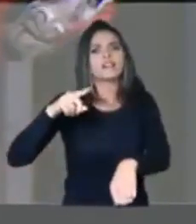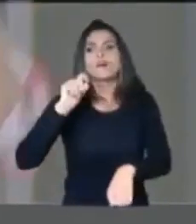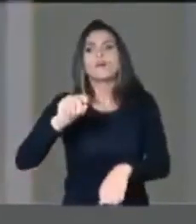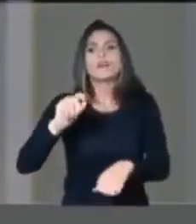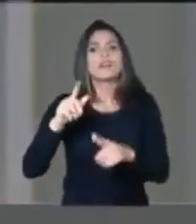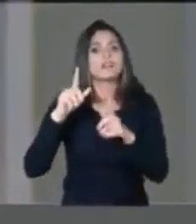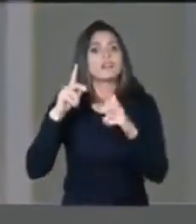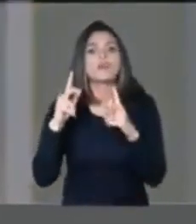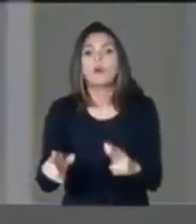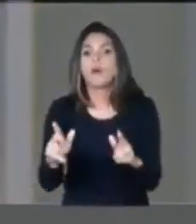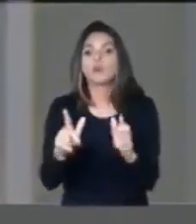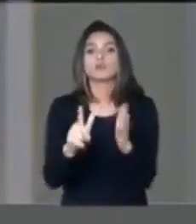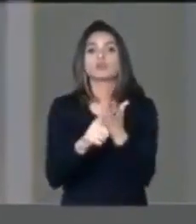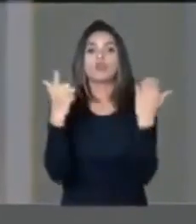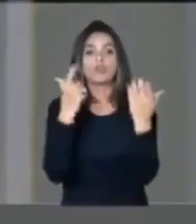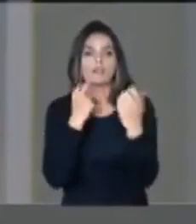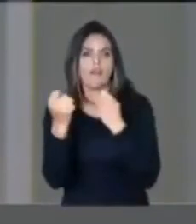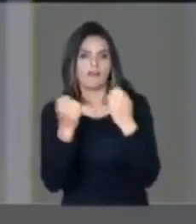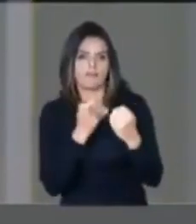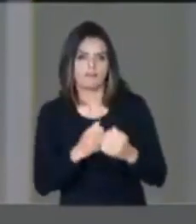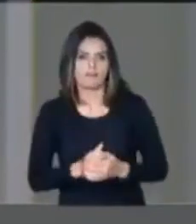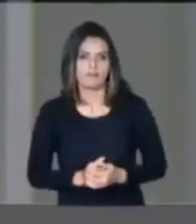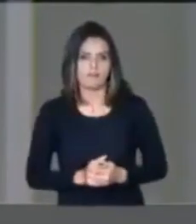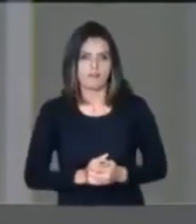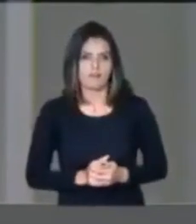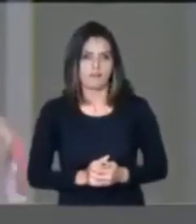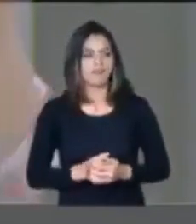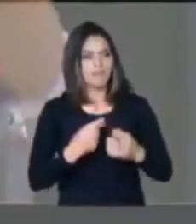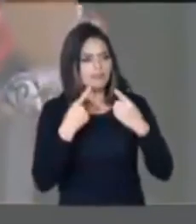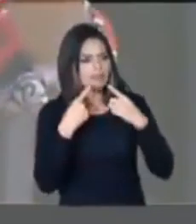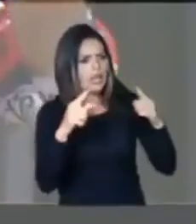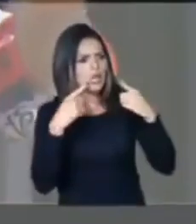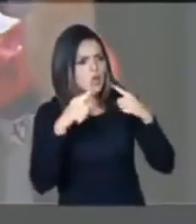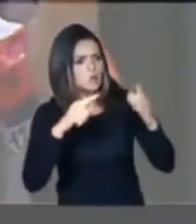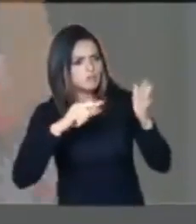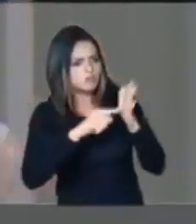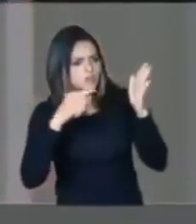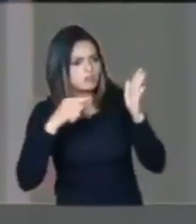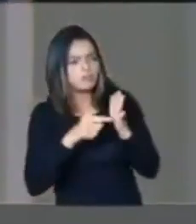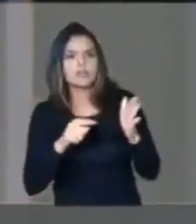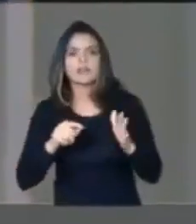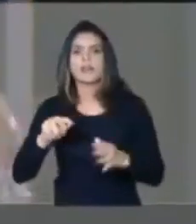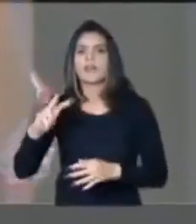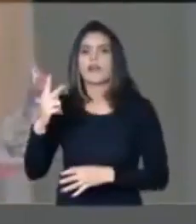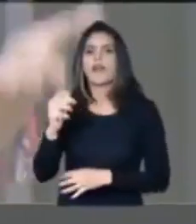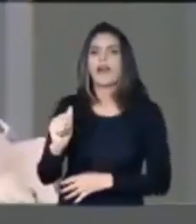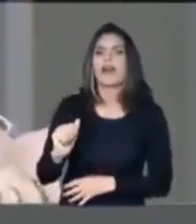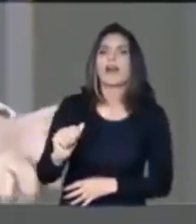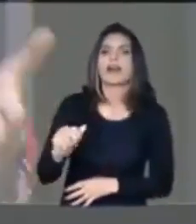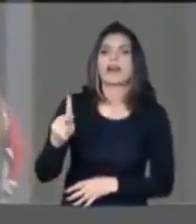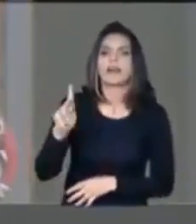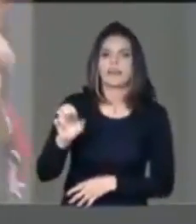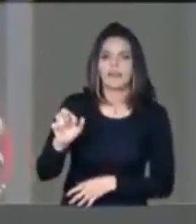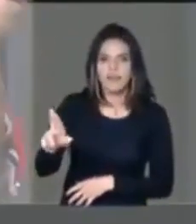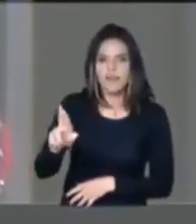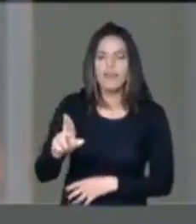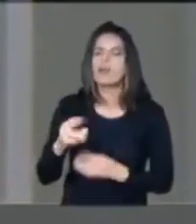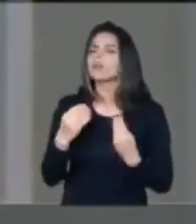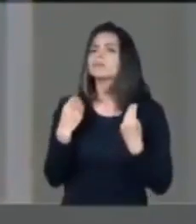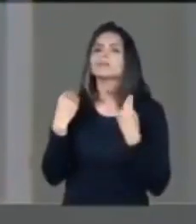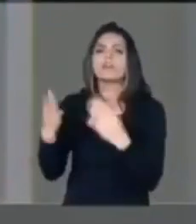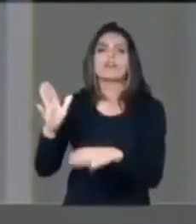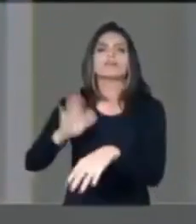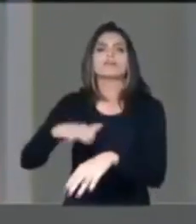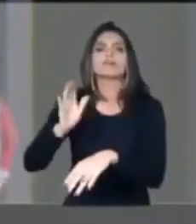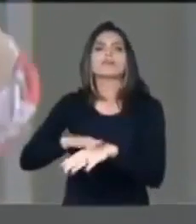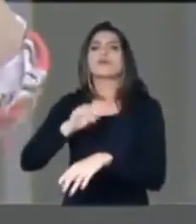como jornalista foi pegar as denúncias do chamado hacker e entregar, a bem do